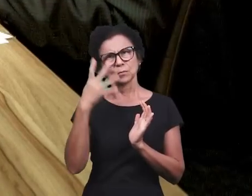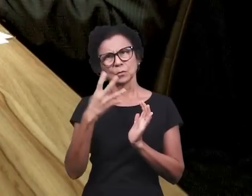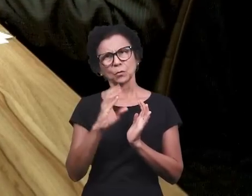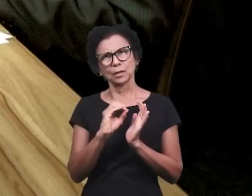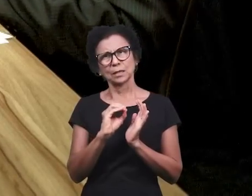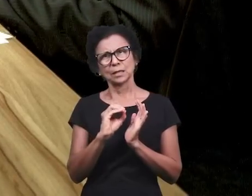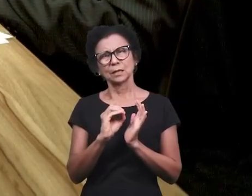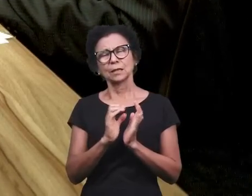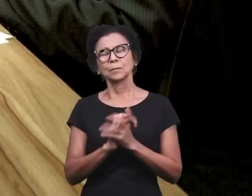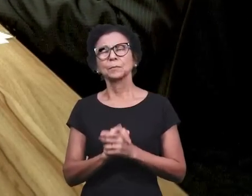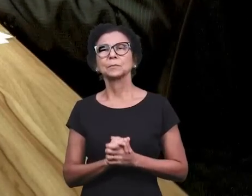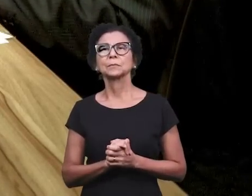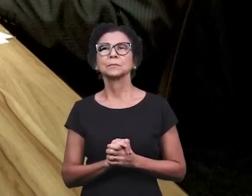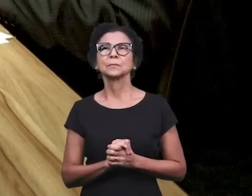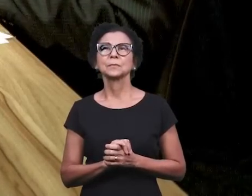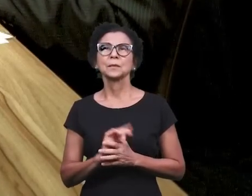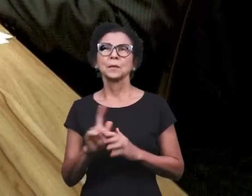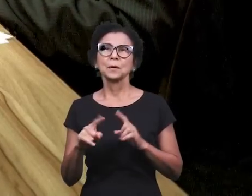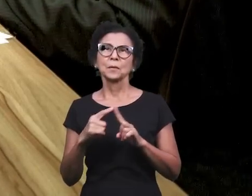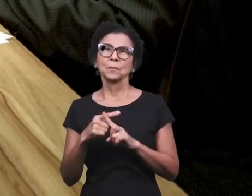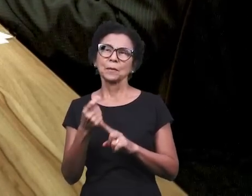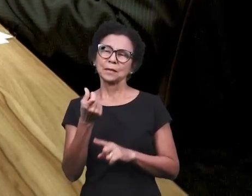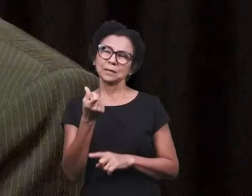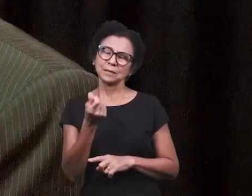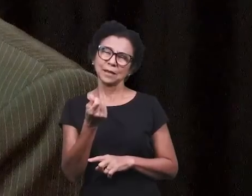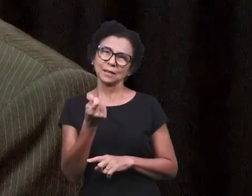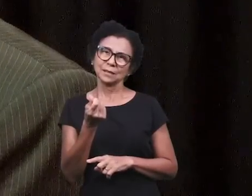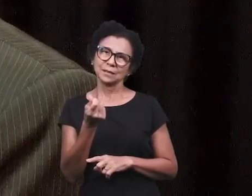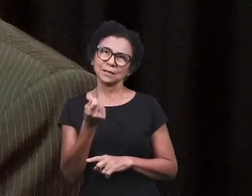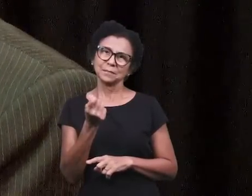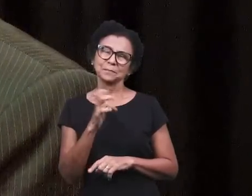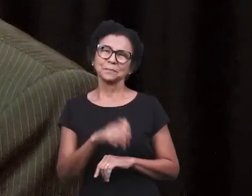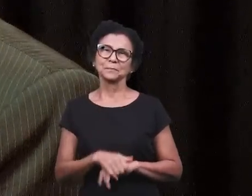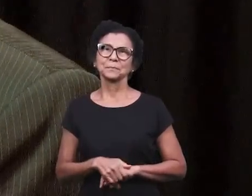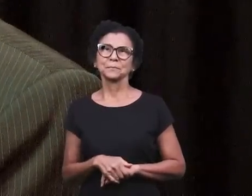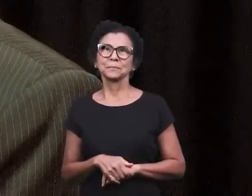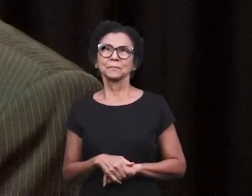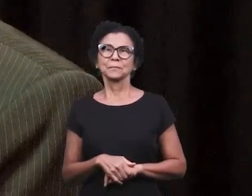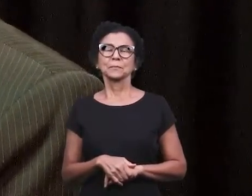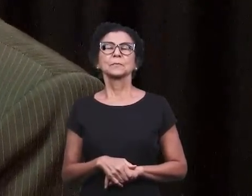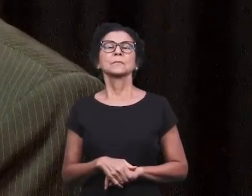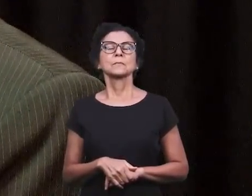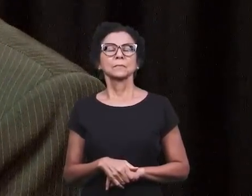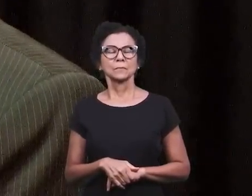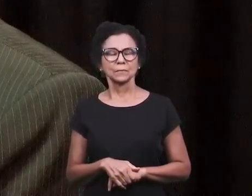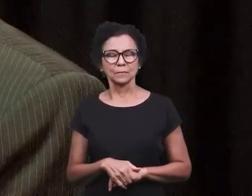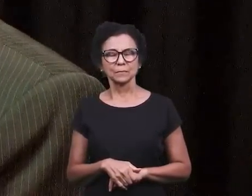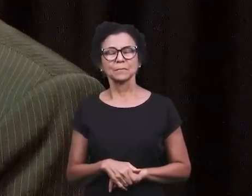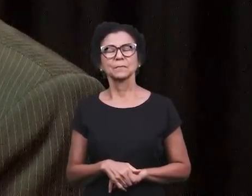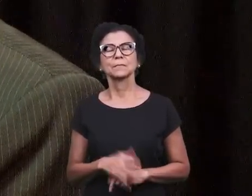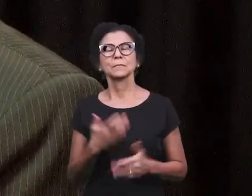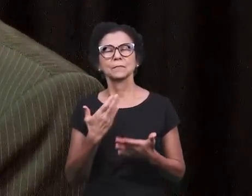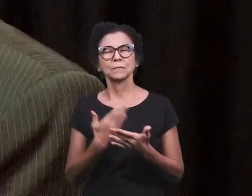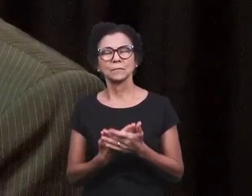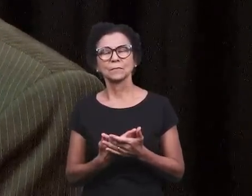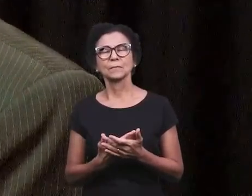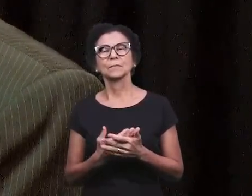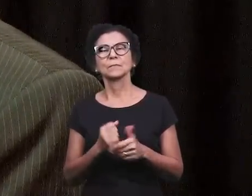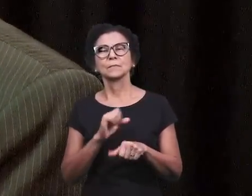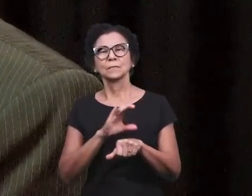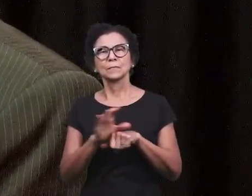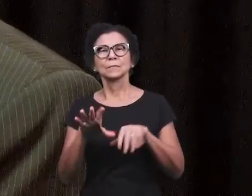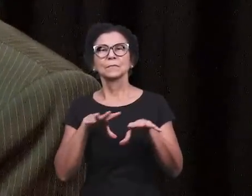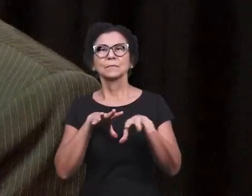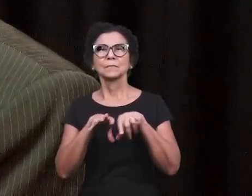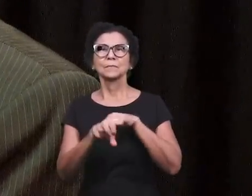pessoas, haviam mais 6 que eram os subjúdices. Então, nós realizamos o curso de formação, eram 2 turmas, mas